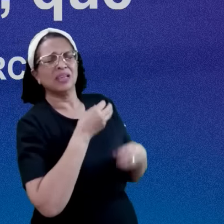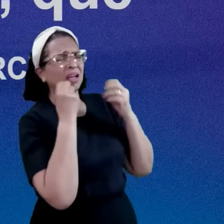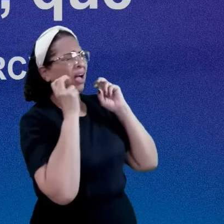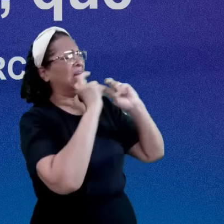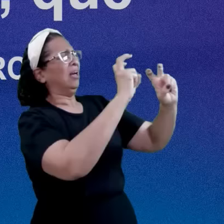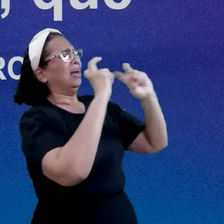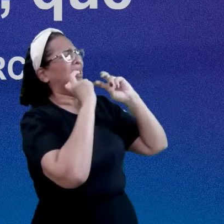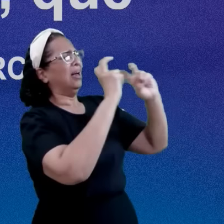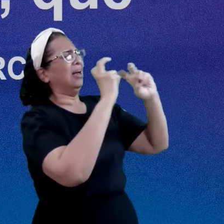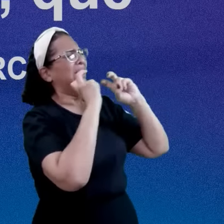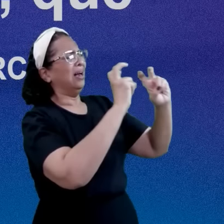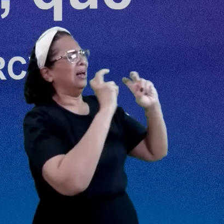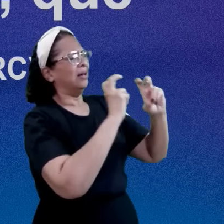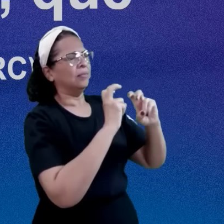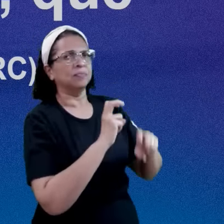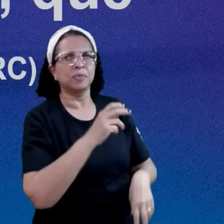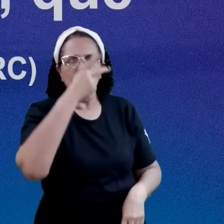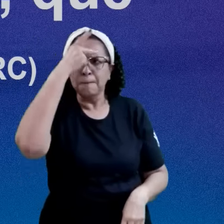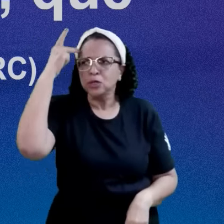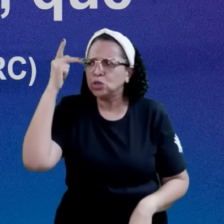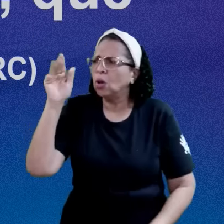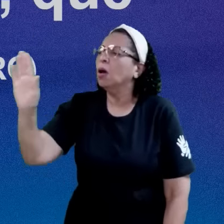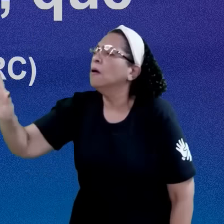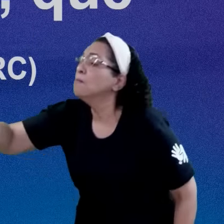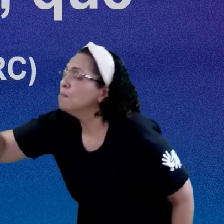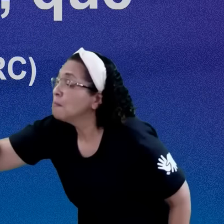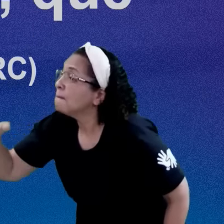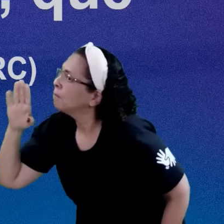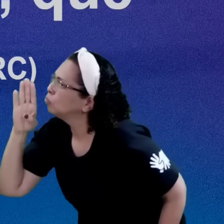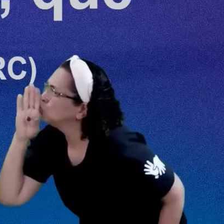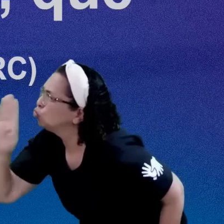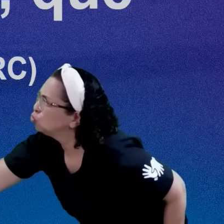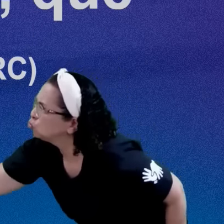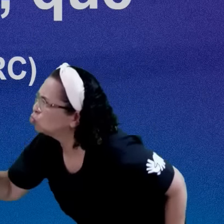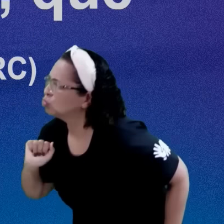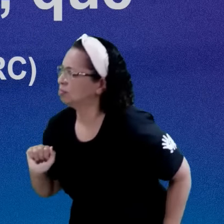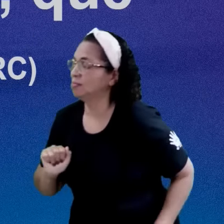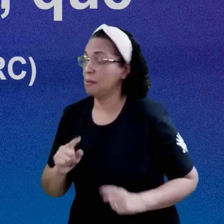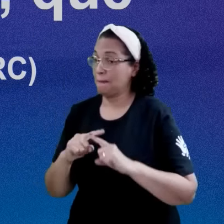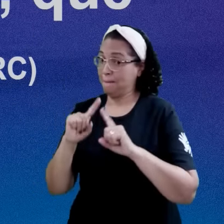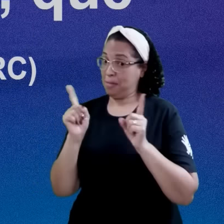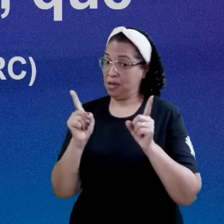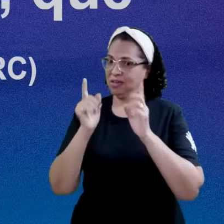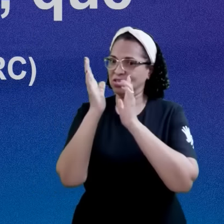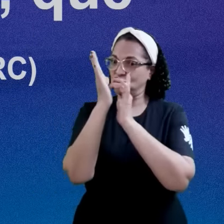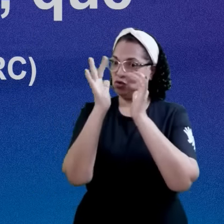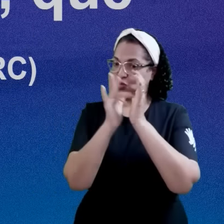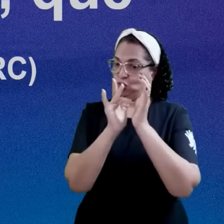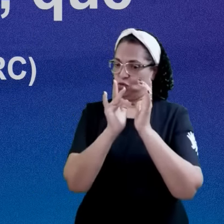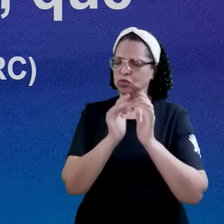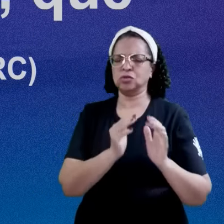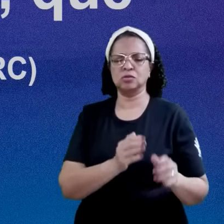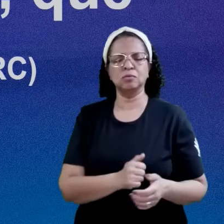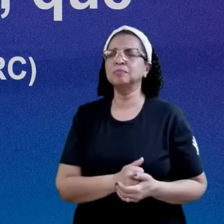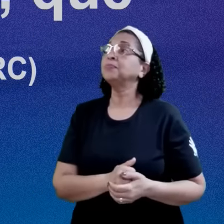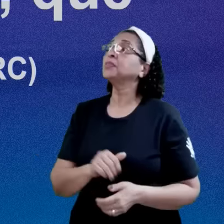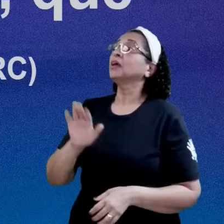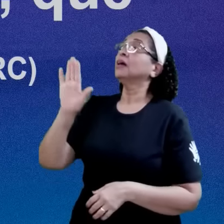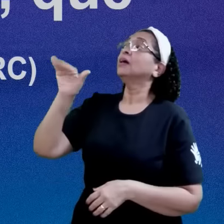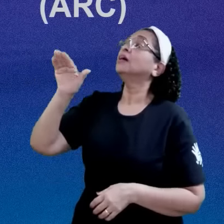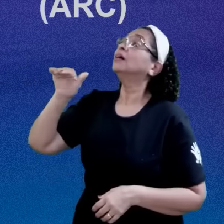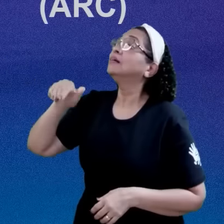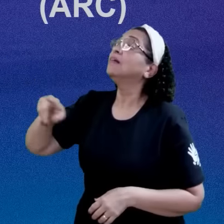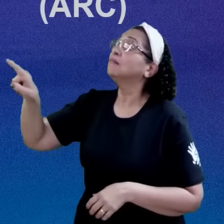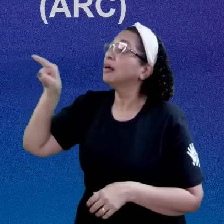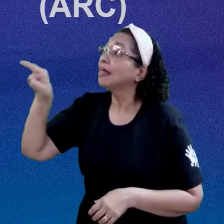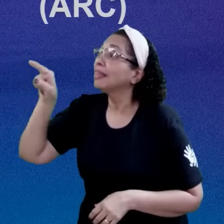de mim Jesus parando pediu que chamassem o cego e chamaram-lhe dizendo-lhe amigo T de bom ânimo levanta-te porque o mestre